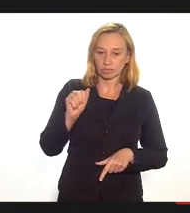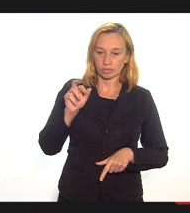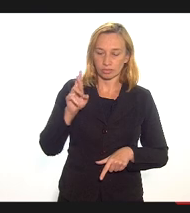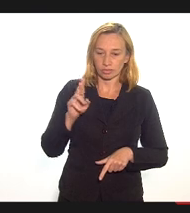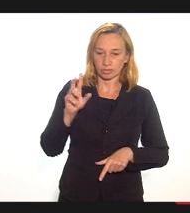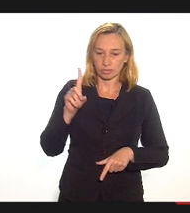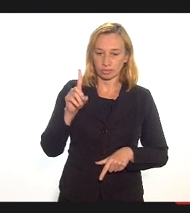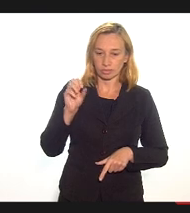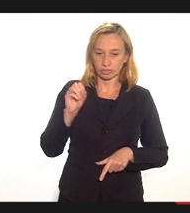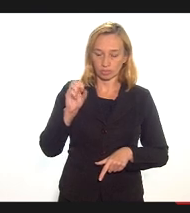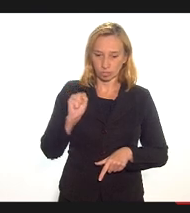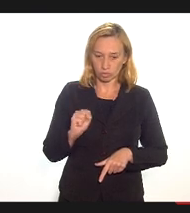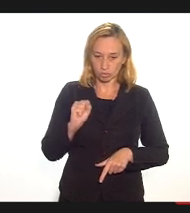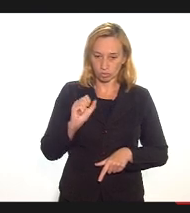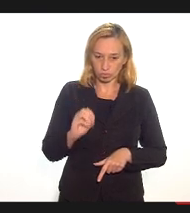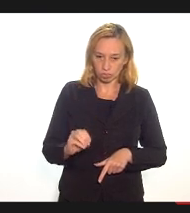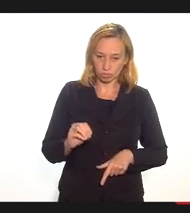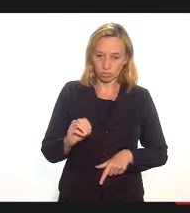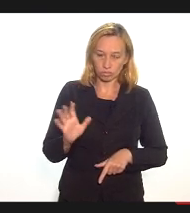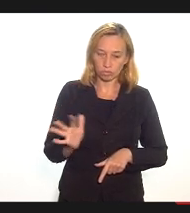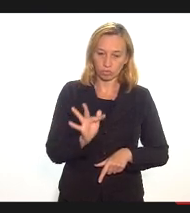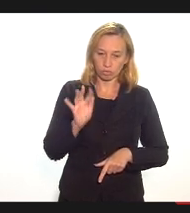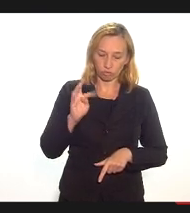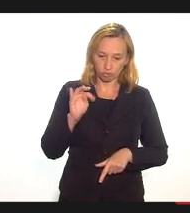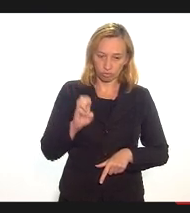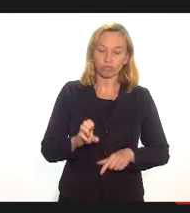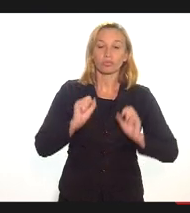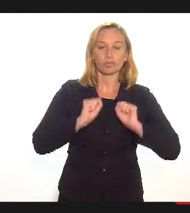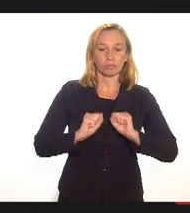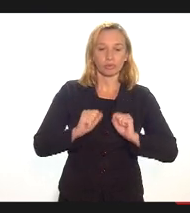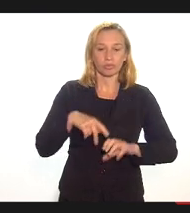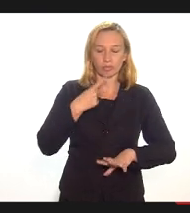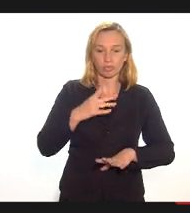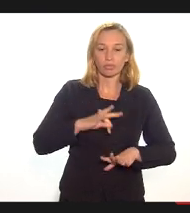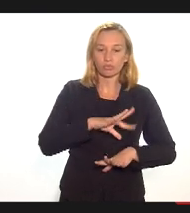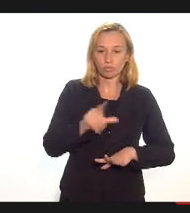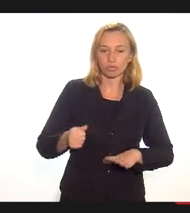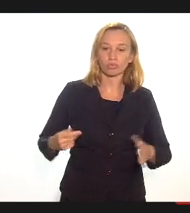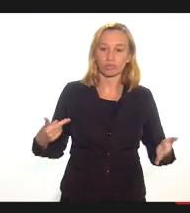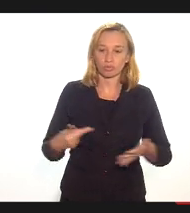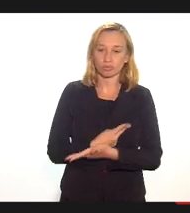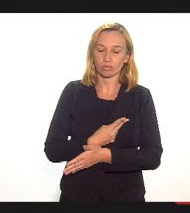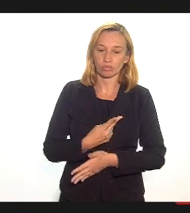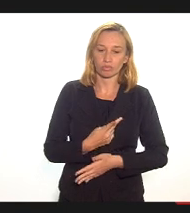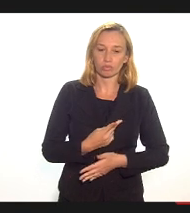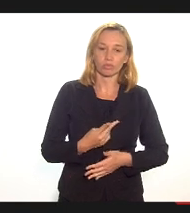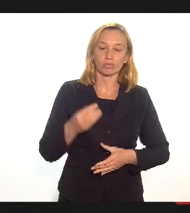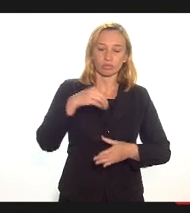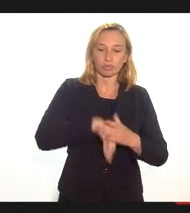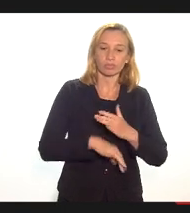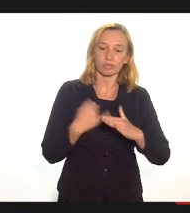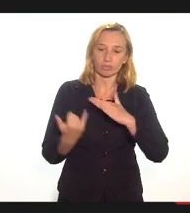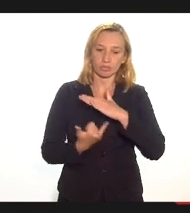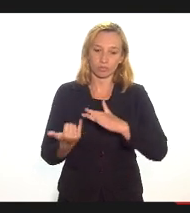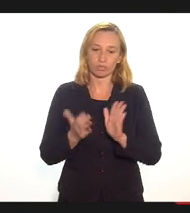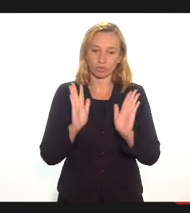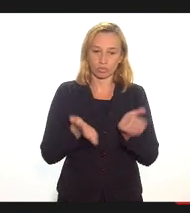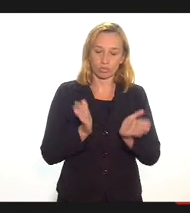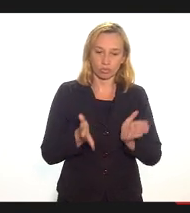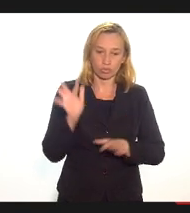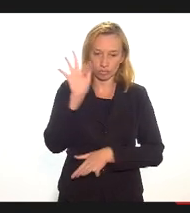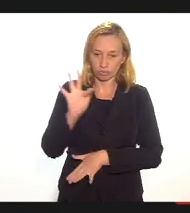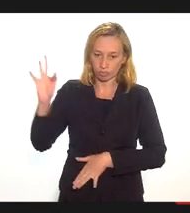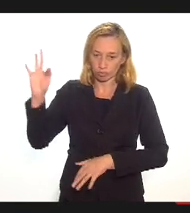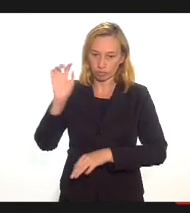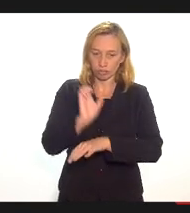com propriedade sobre tudo que nós passamos dentro dessa instituição, que é hoje a Rede Federal do